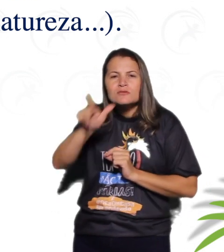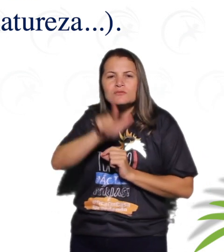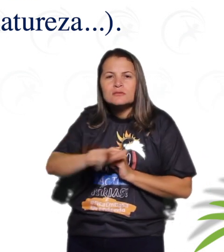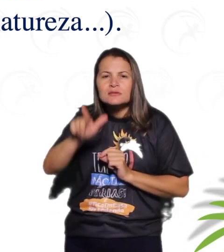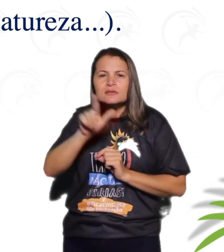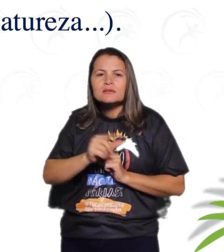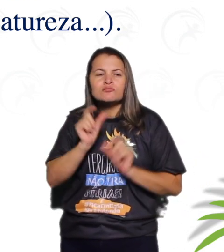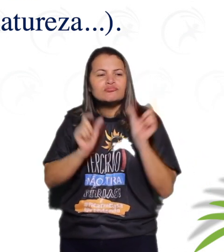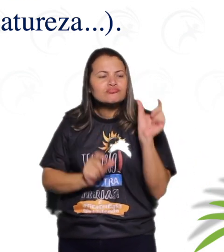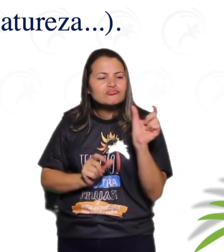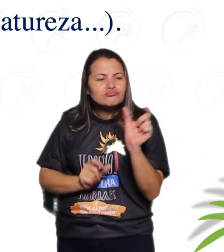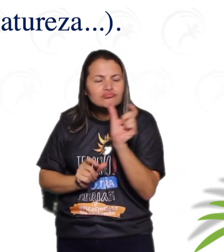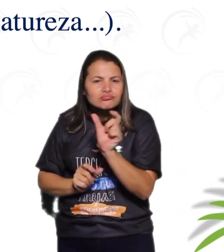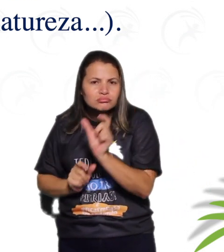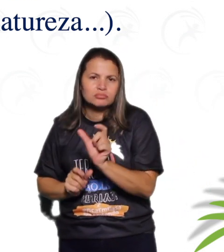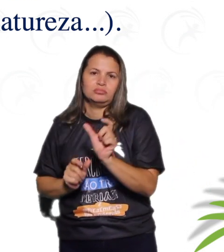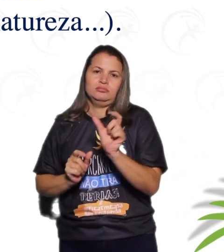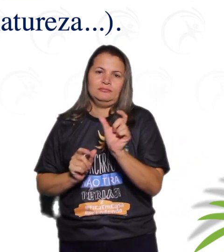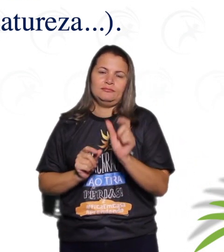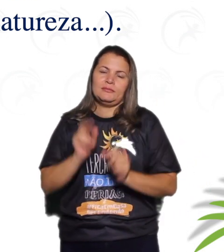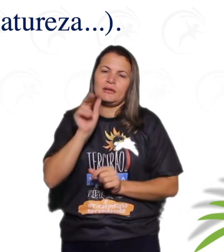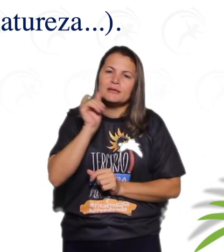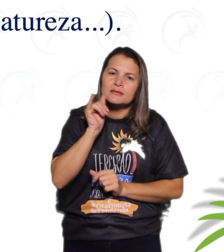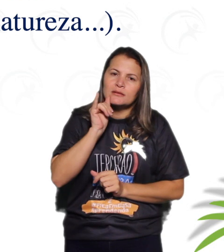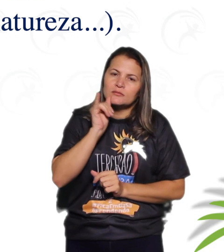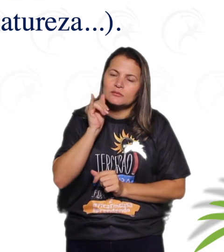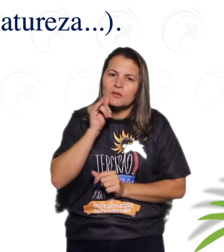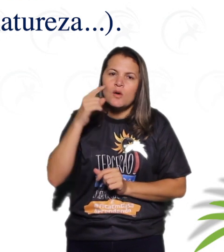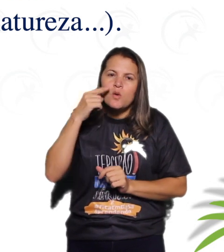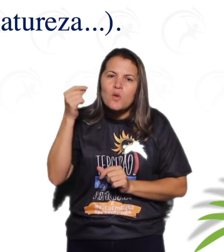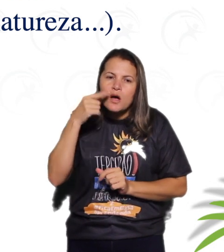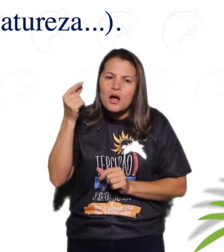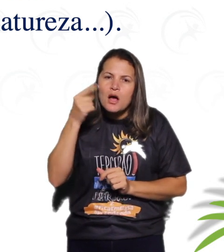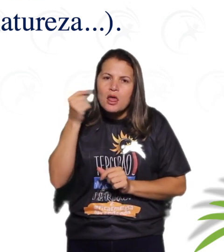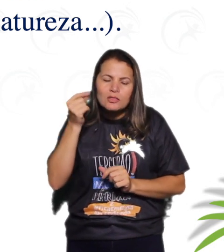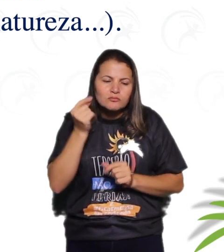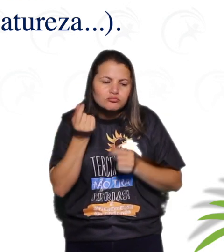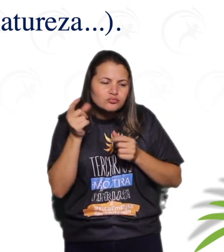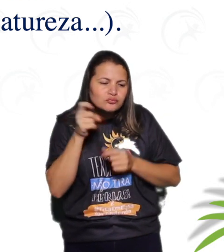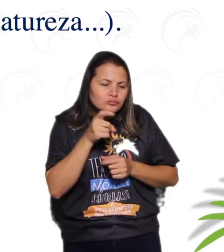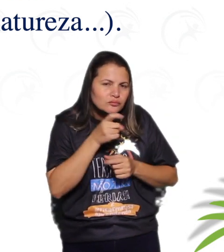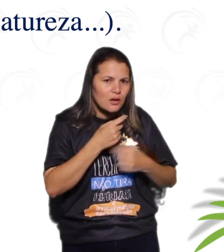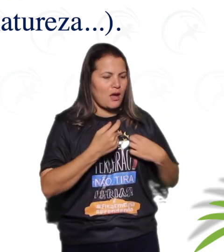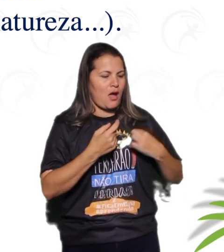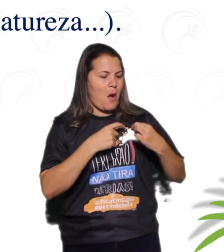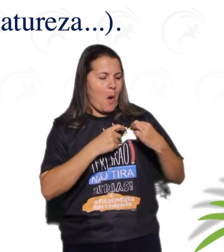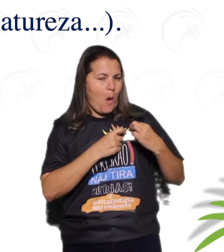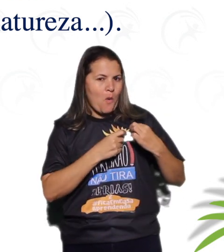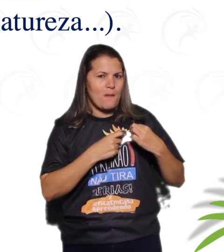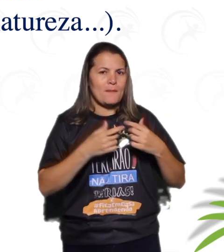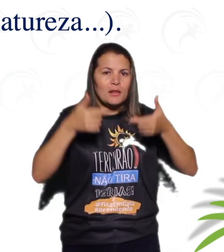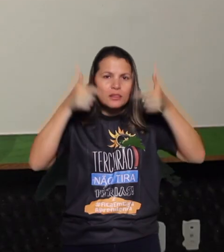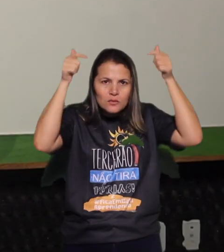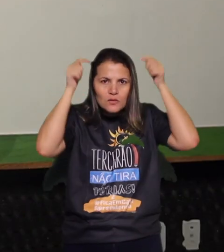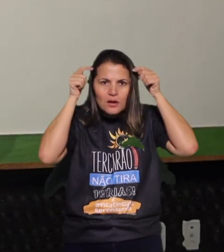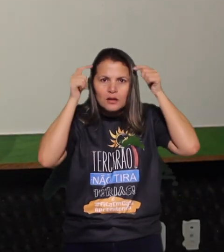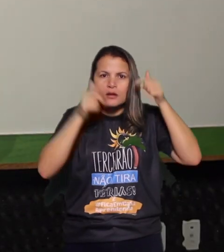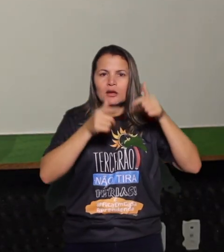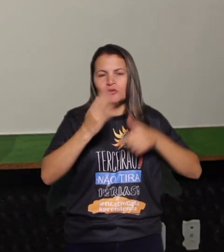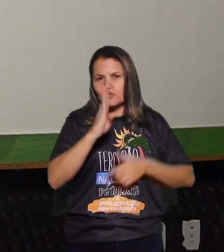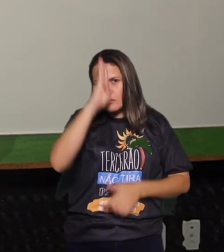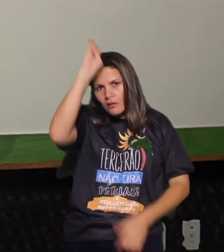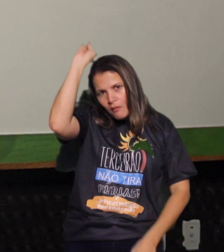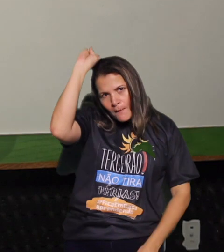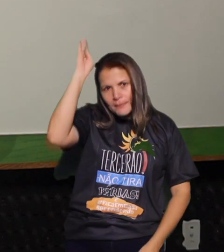sons consonantais. Olha o exemplo. O rato roeu a roupa do rei de Roma. Você pode